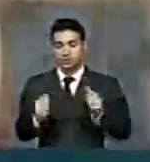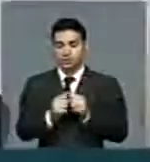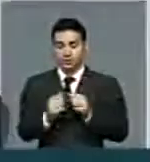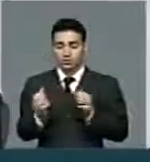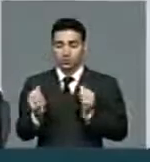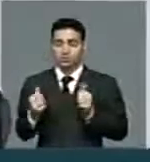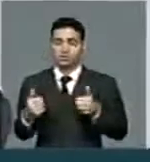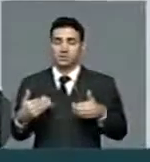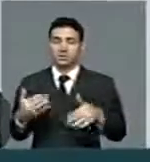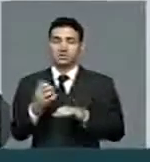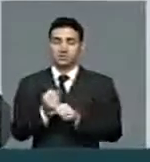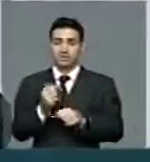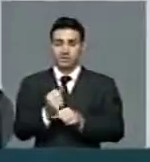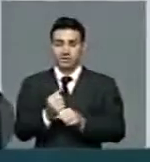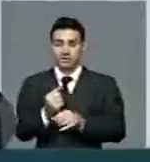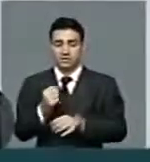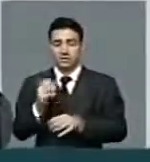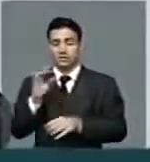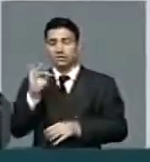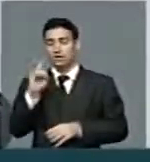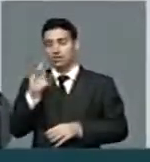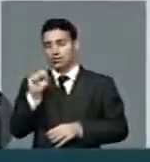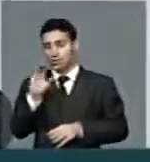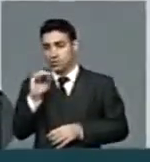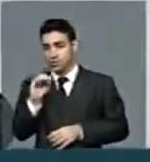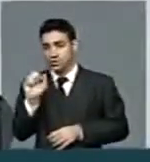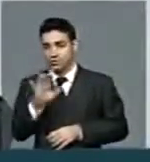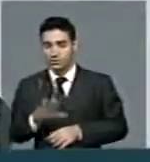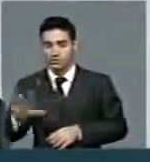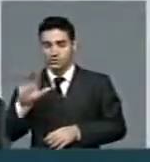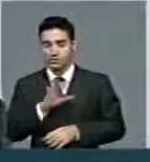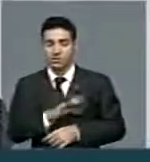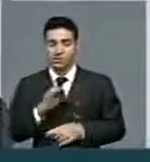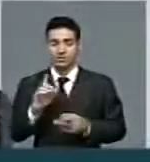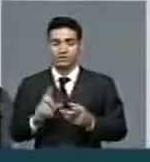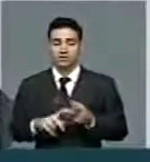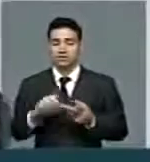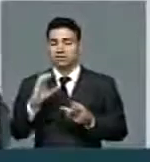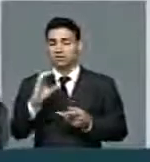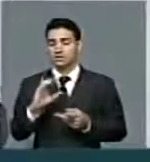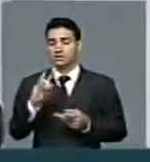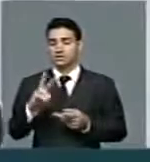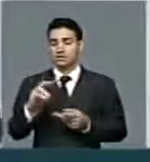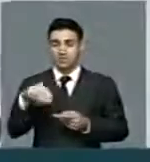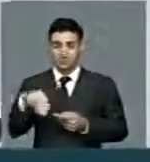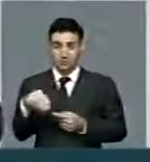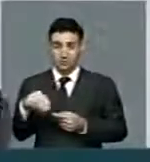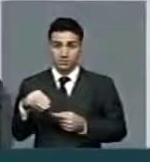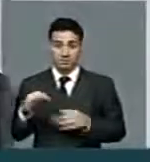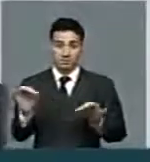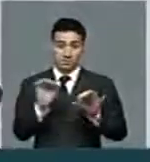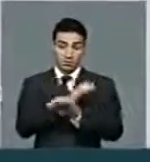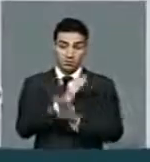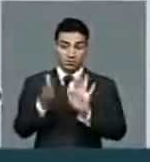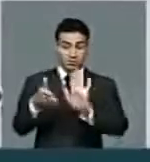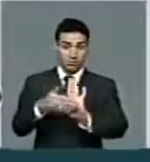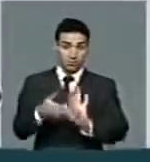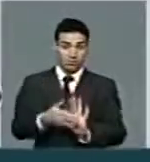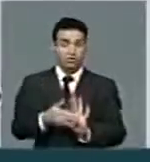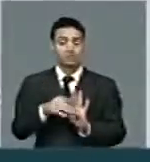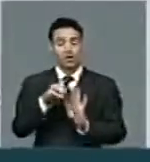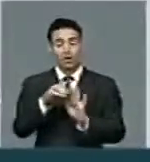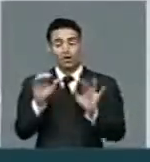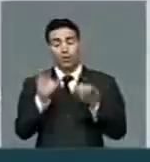Ministério da Fazenda, Secretaria de Tesouro Nacional, VVRI e o CVM. Na hora que nós tivermos a proposta, esse grupo de